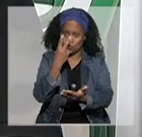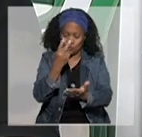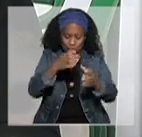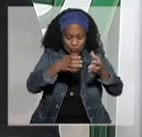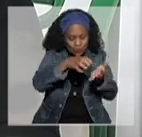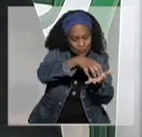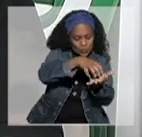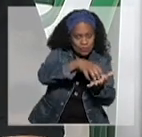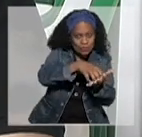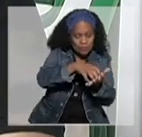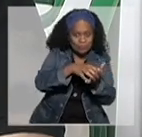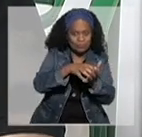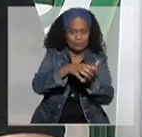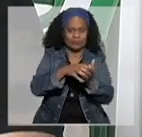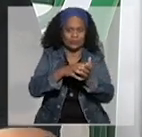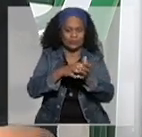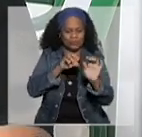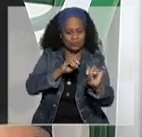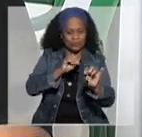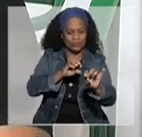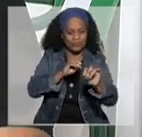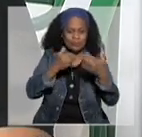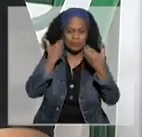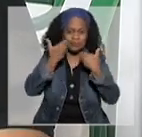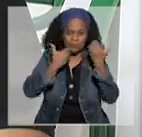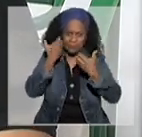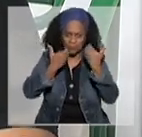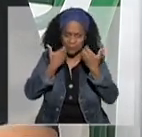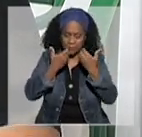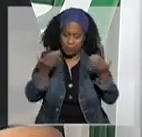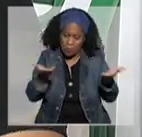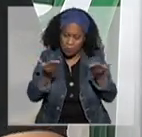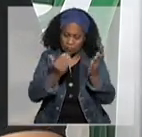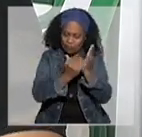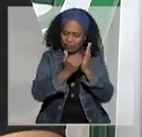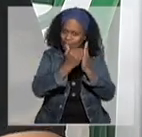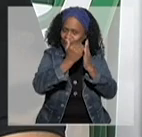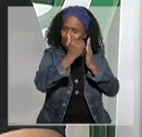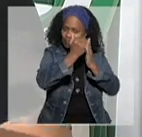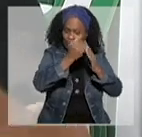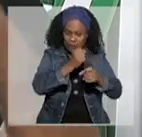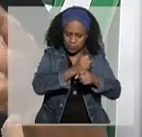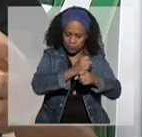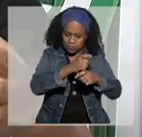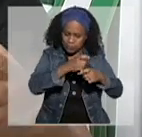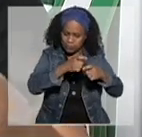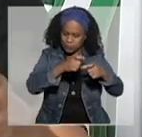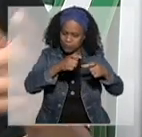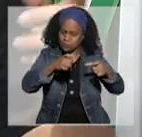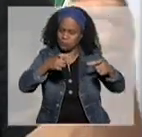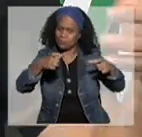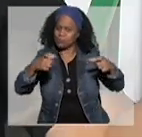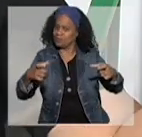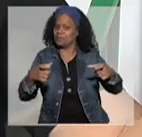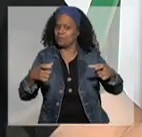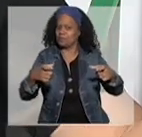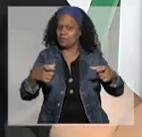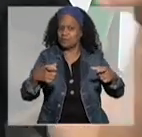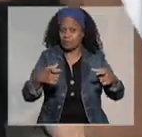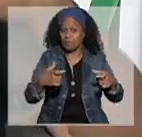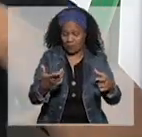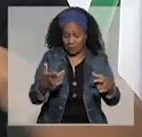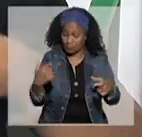centros de educação musical. Então, com essa estrutura que hoje nós temos e que está crescendo, é que nós